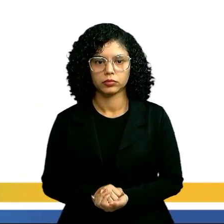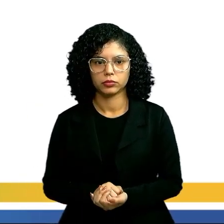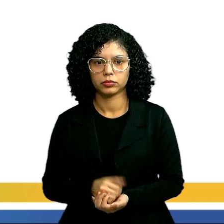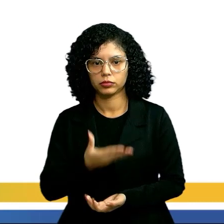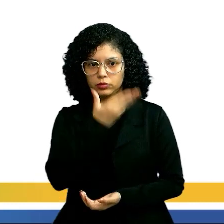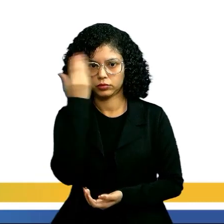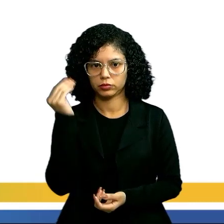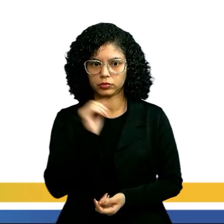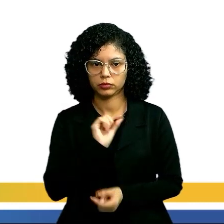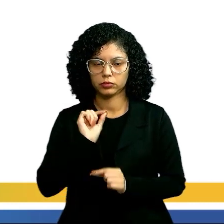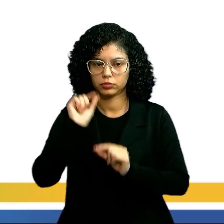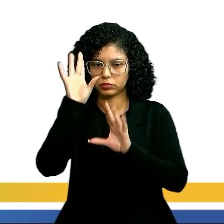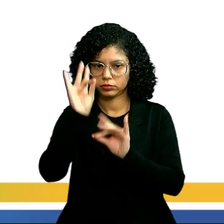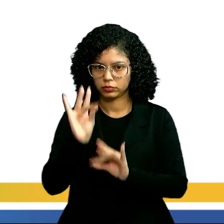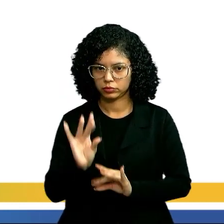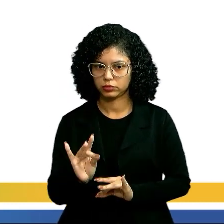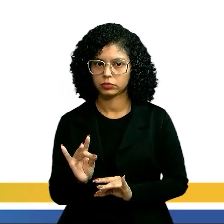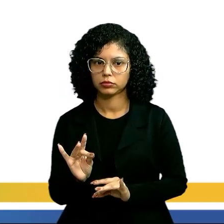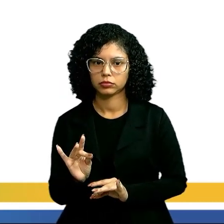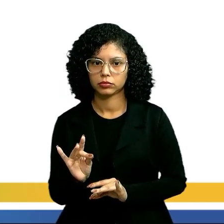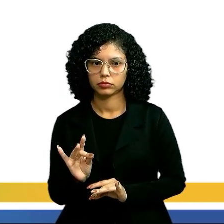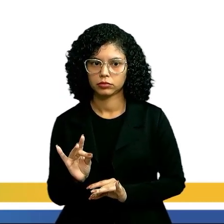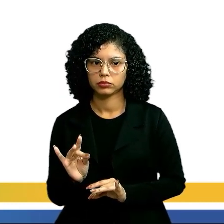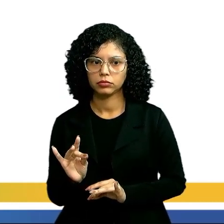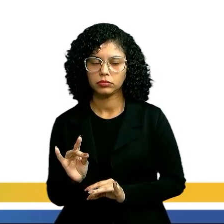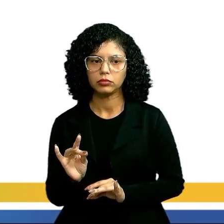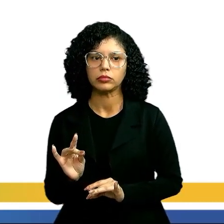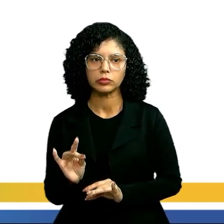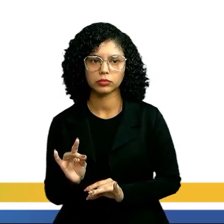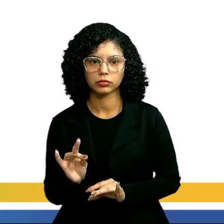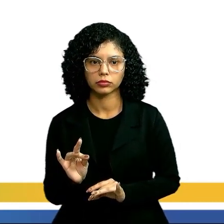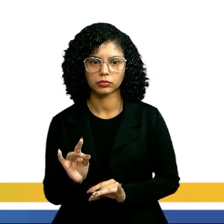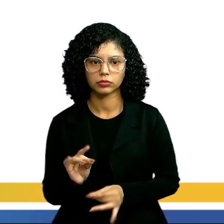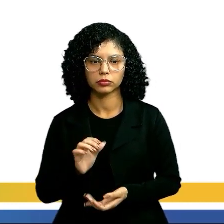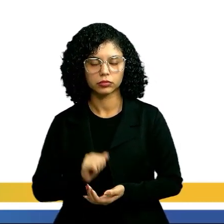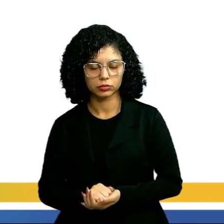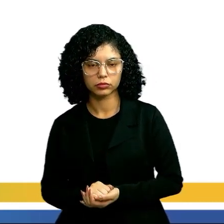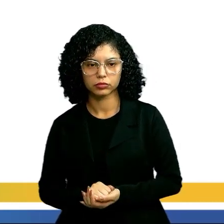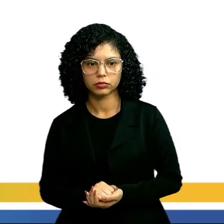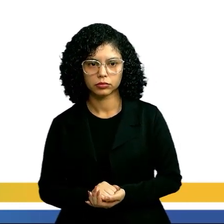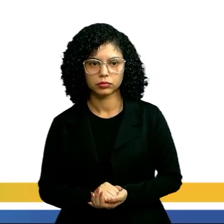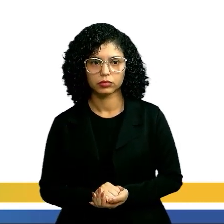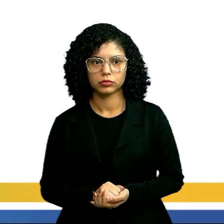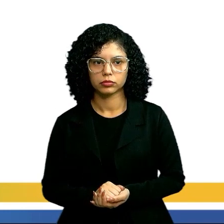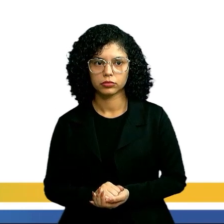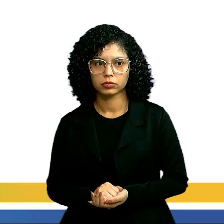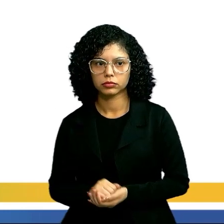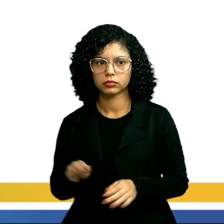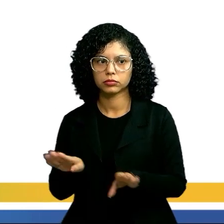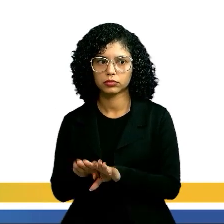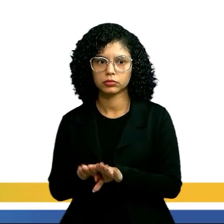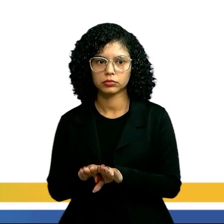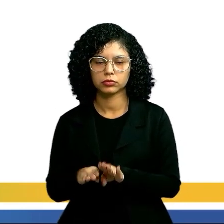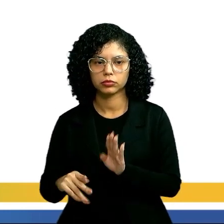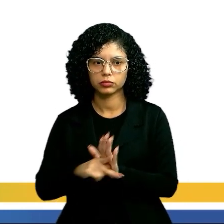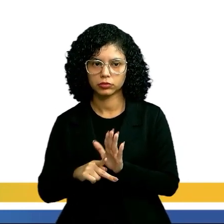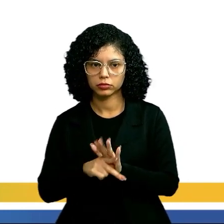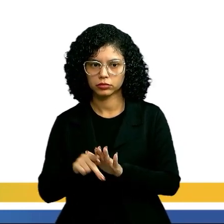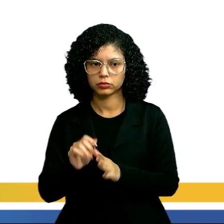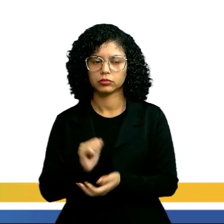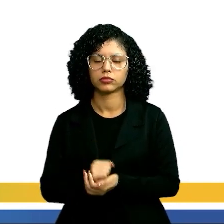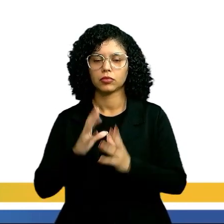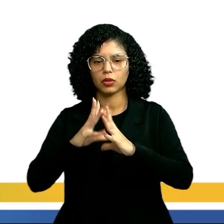Só esquecemos de colocar aí, né? Não fomos nós que esquecemos, mas deveriam estar